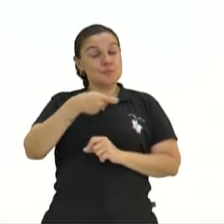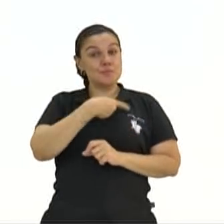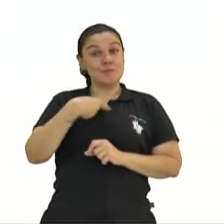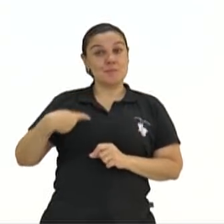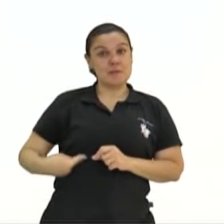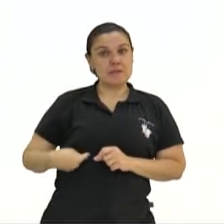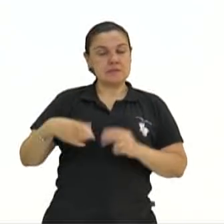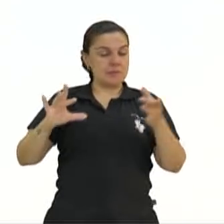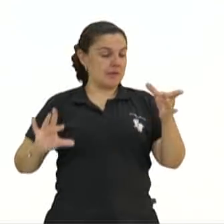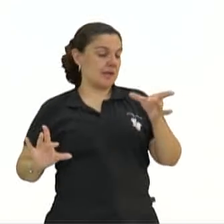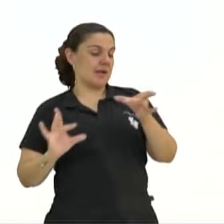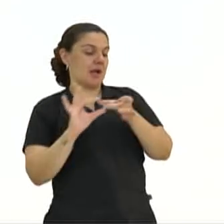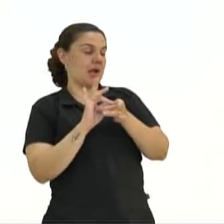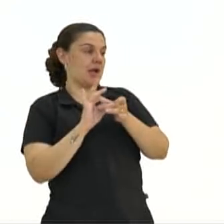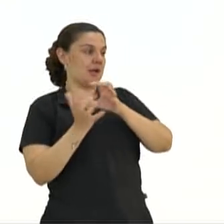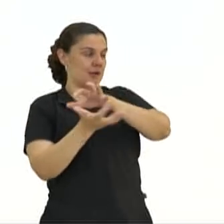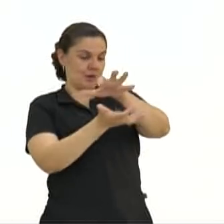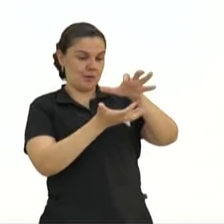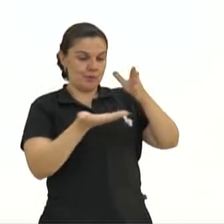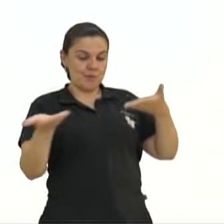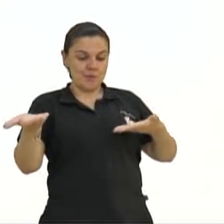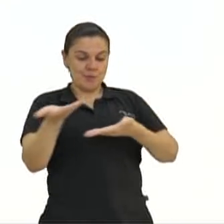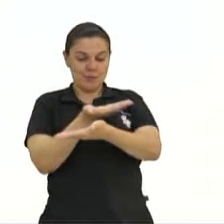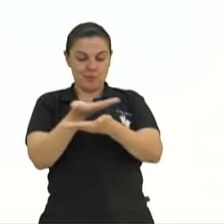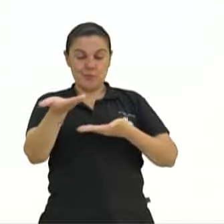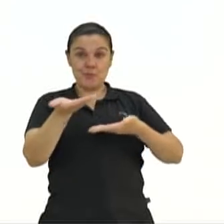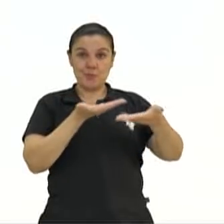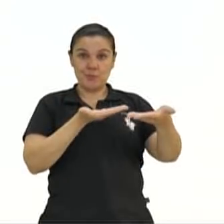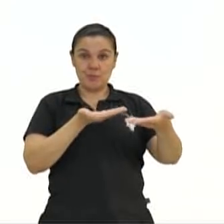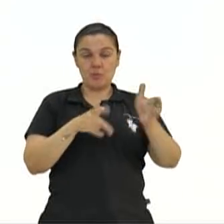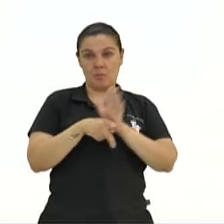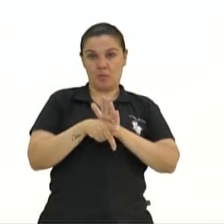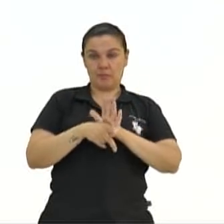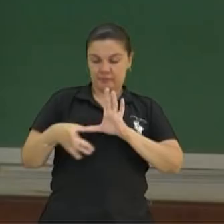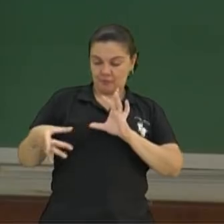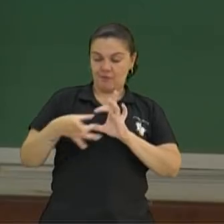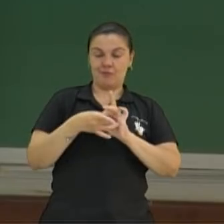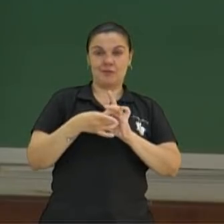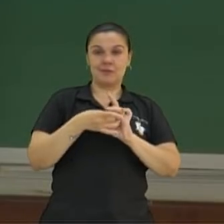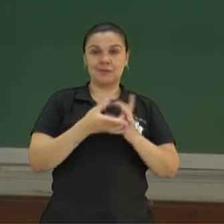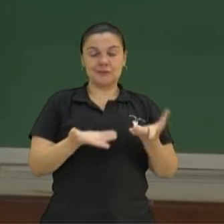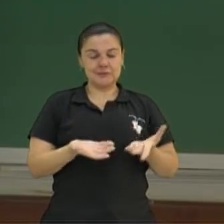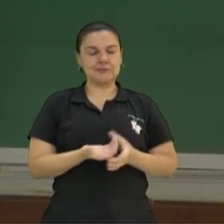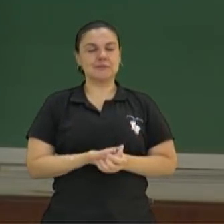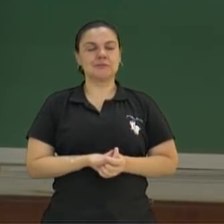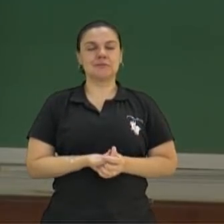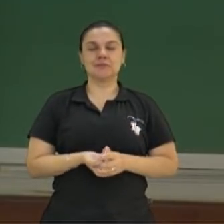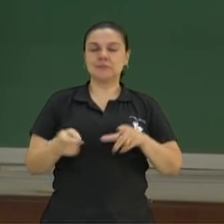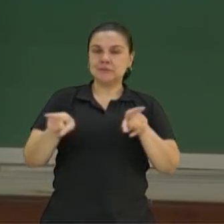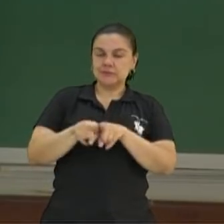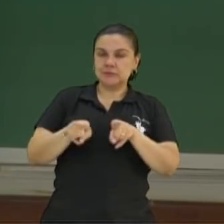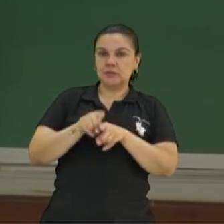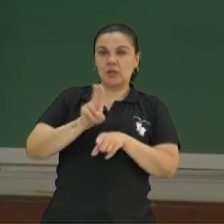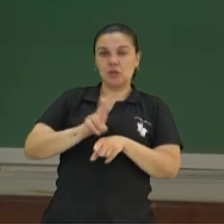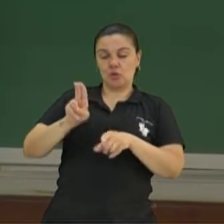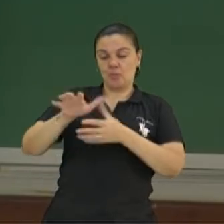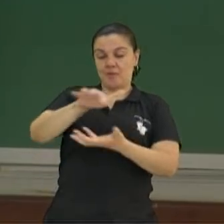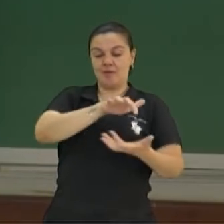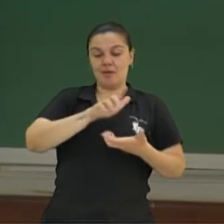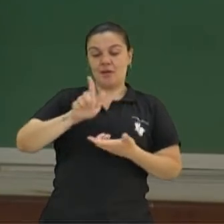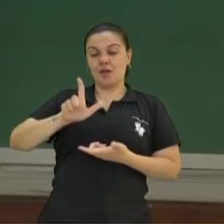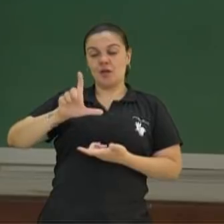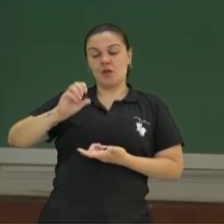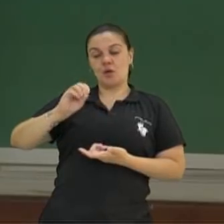da interligação do mundo, de estarmos interconectados e de termos um processo chamado de